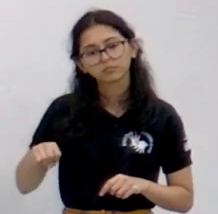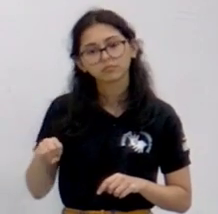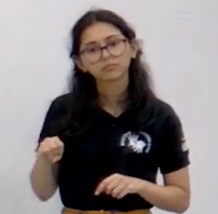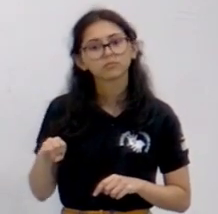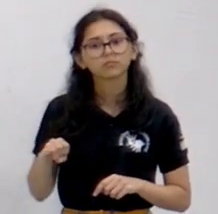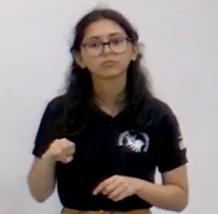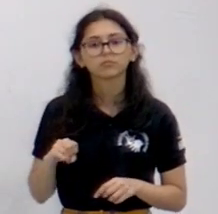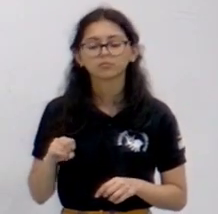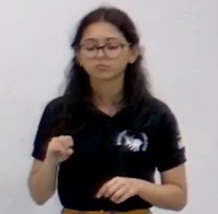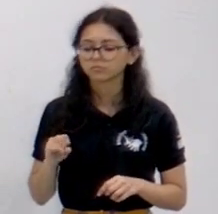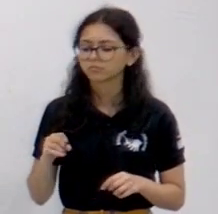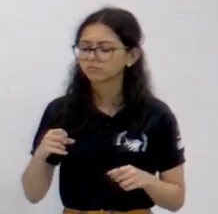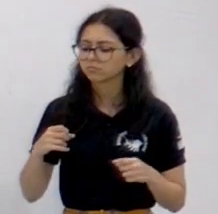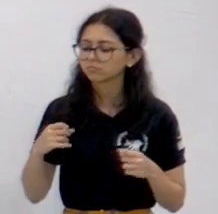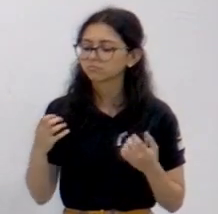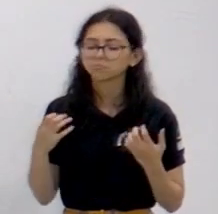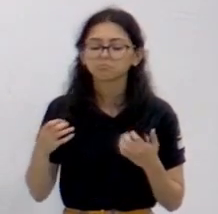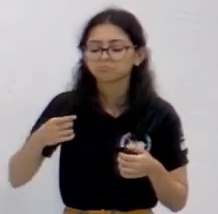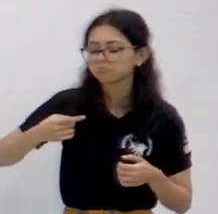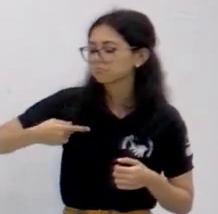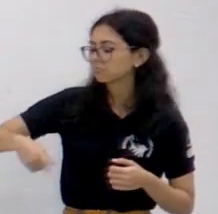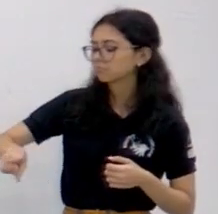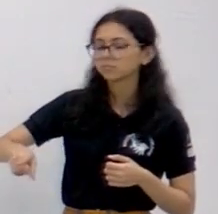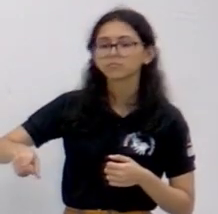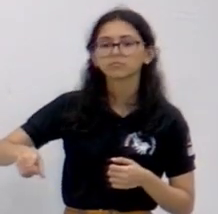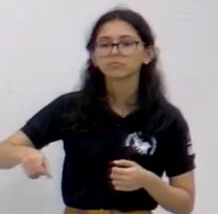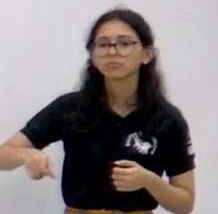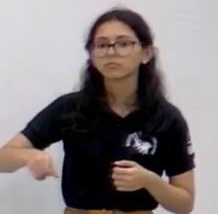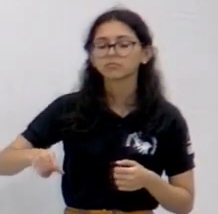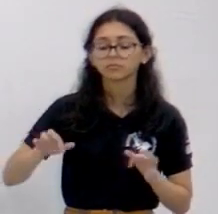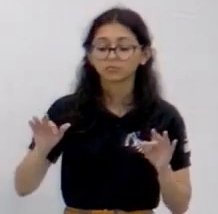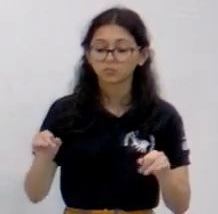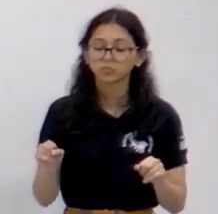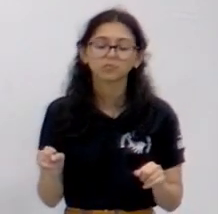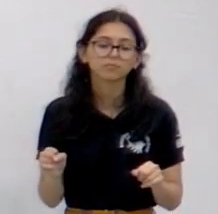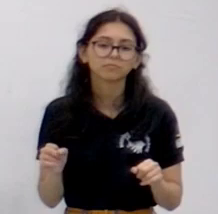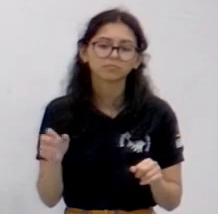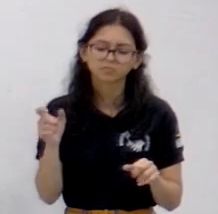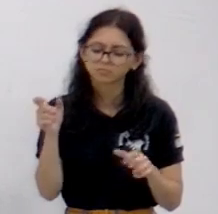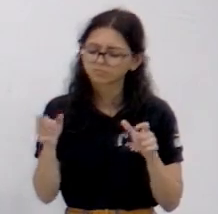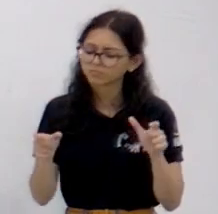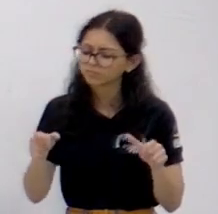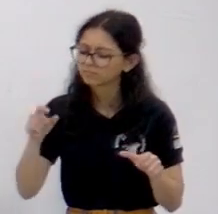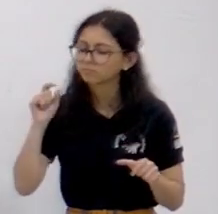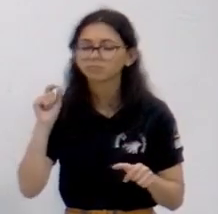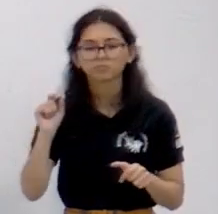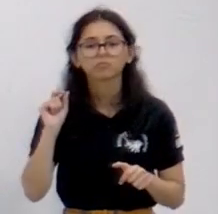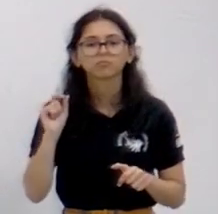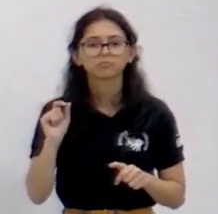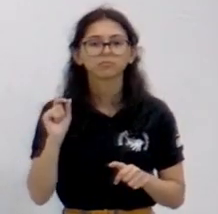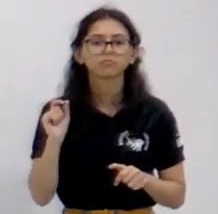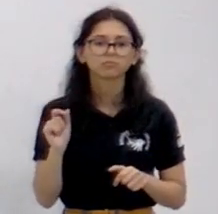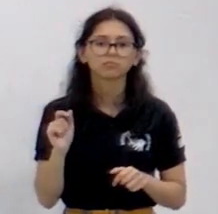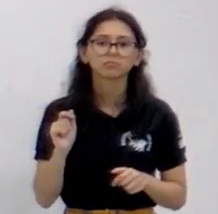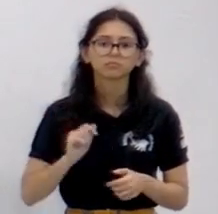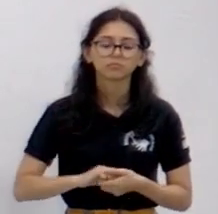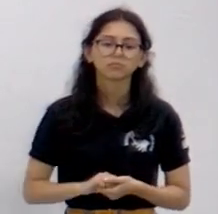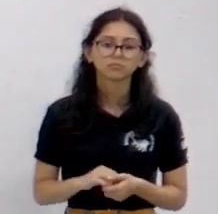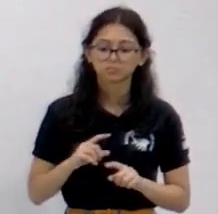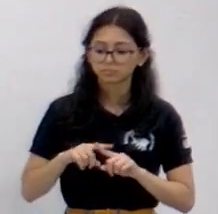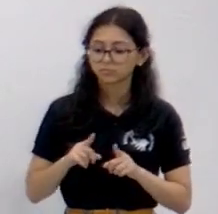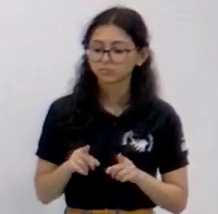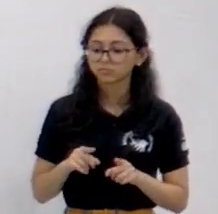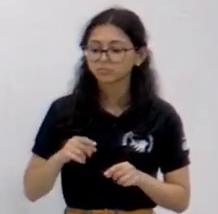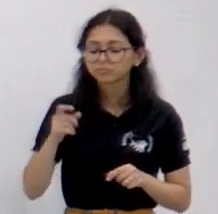ficam 10, e aí Deus diz, aí tem muita gente ainda. E aí em seguida Deus leva todo o povo ao riacho, e aqueles que levaram a mão à boca